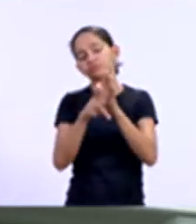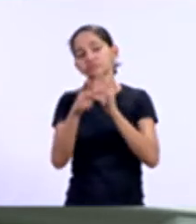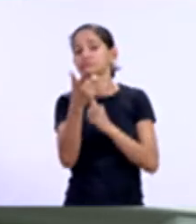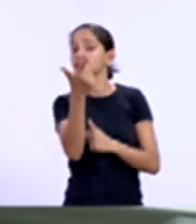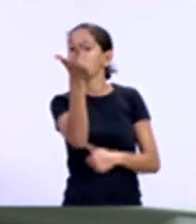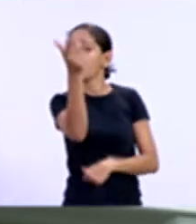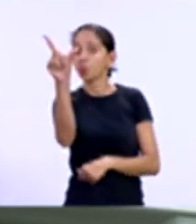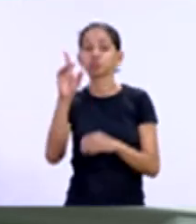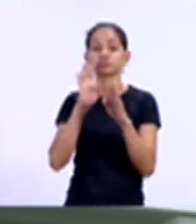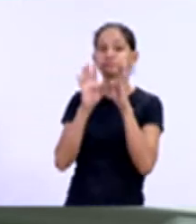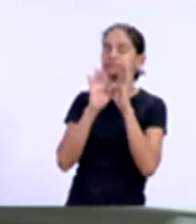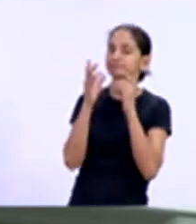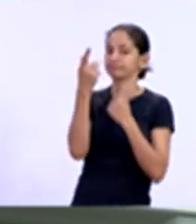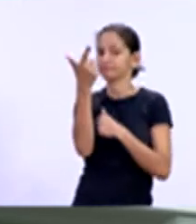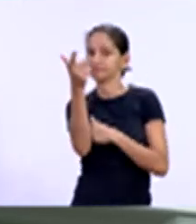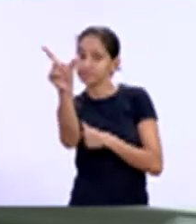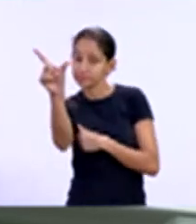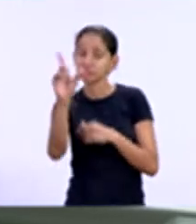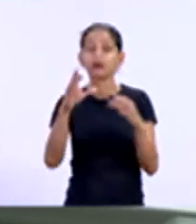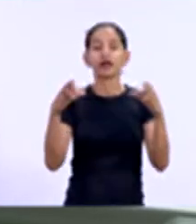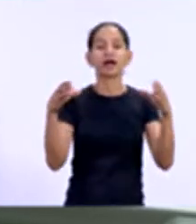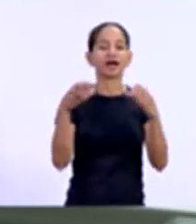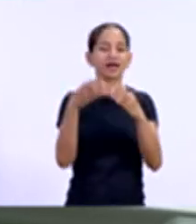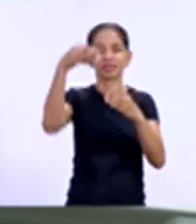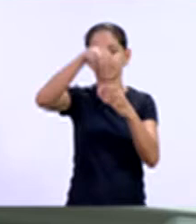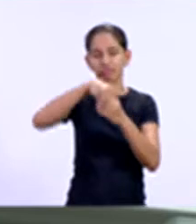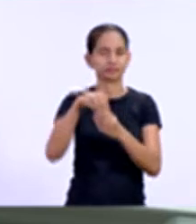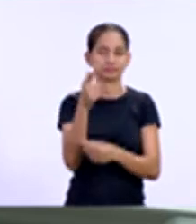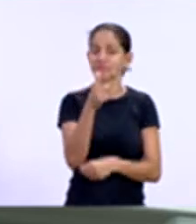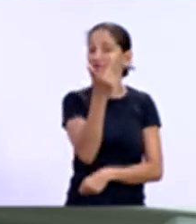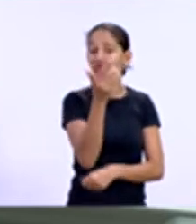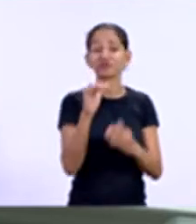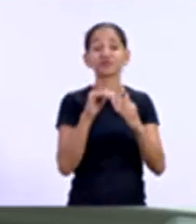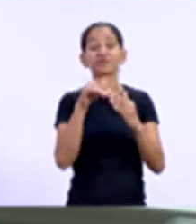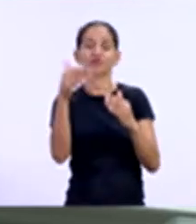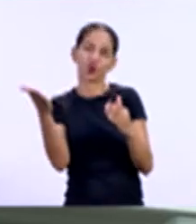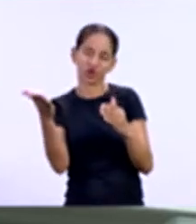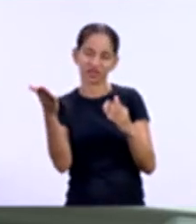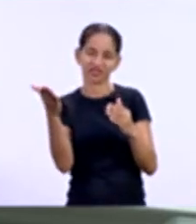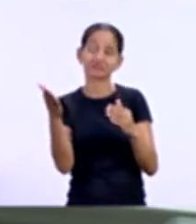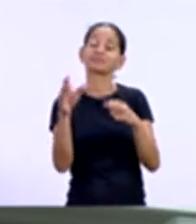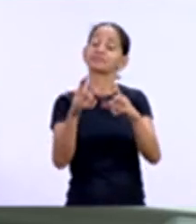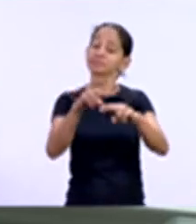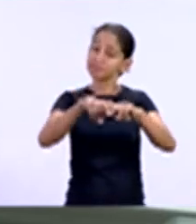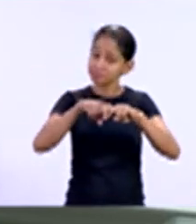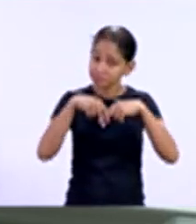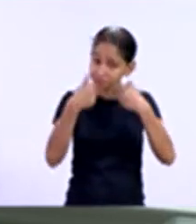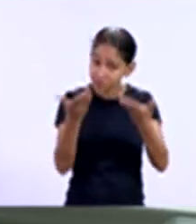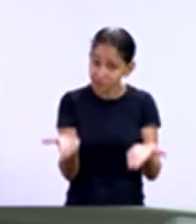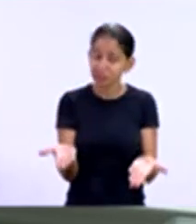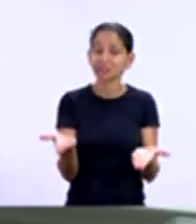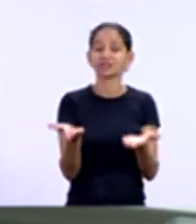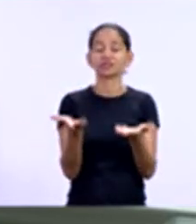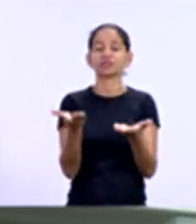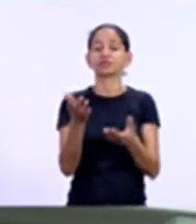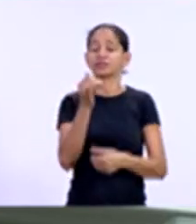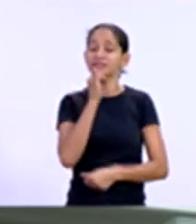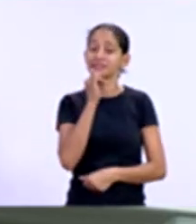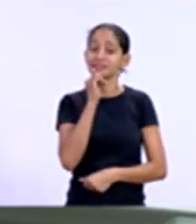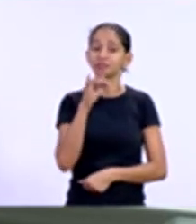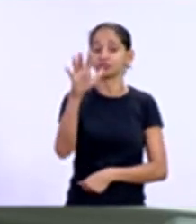outras ferramentas externas ao ambiente virtual. Por conta disso, por conta